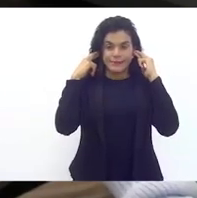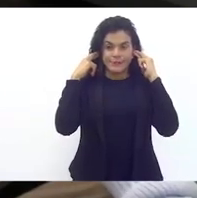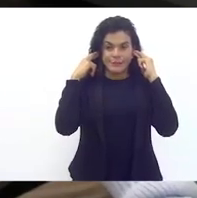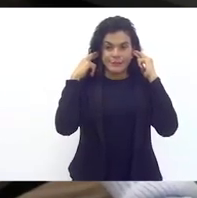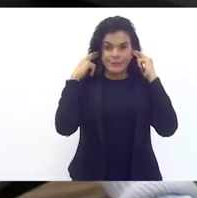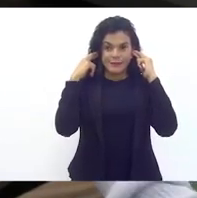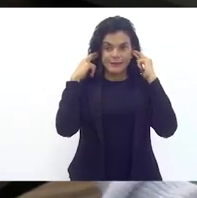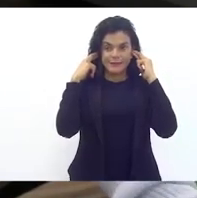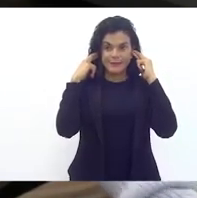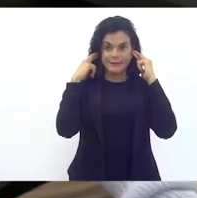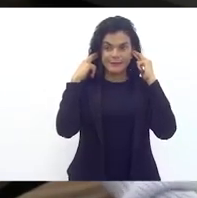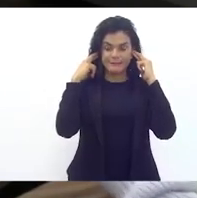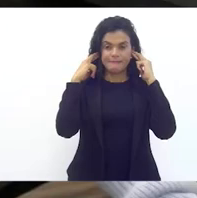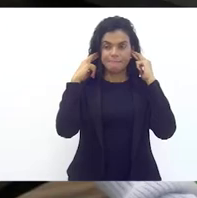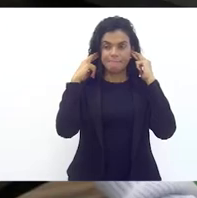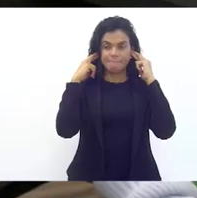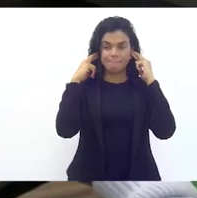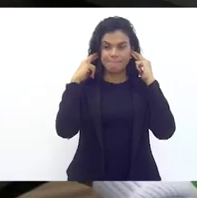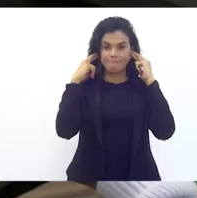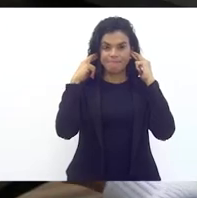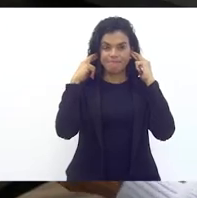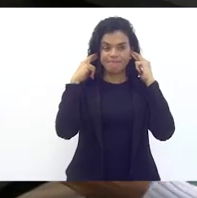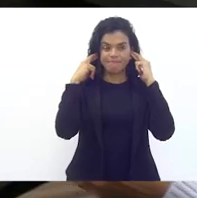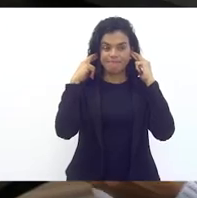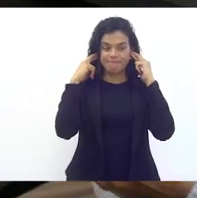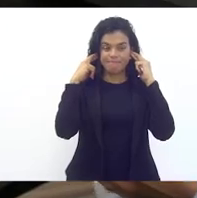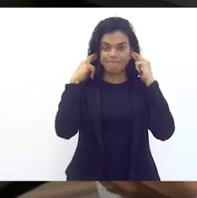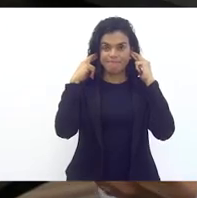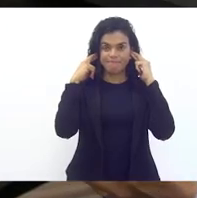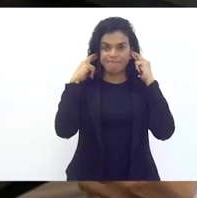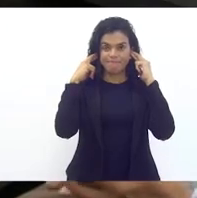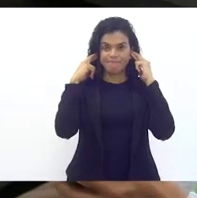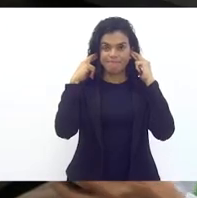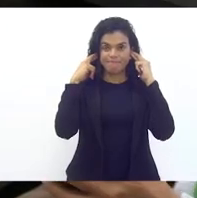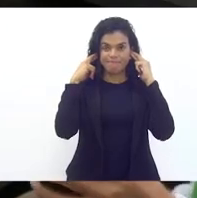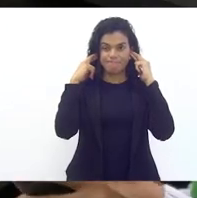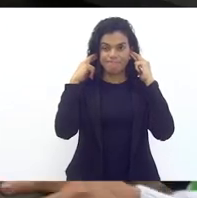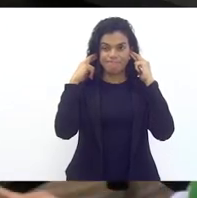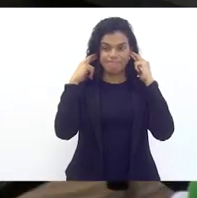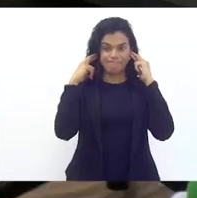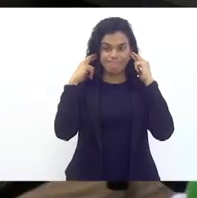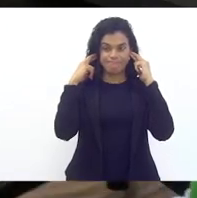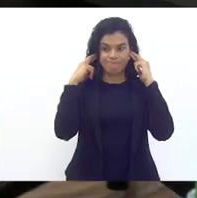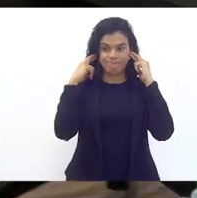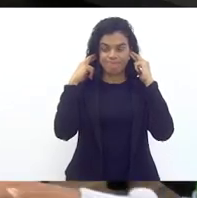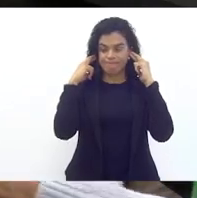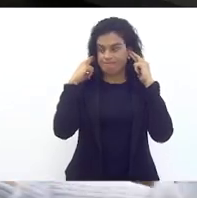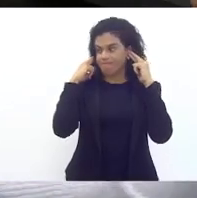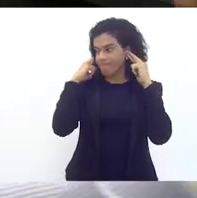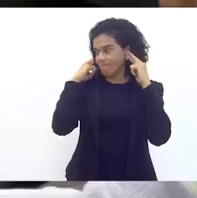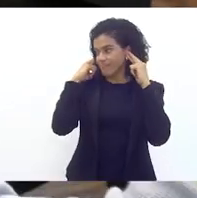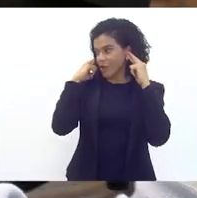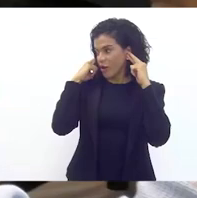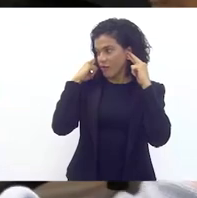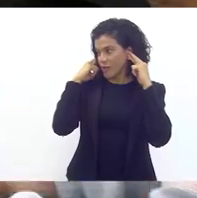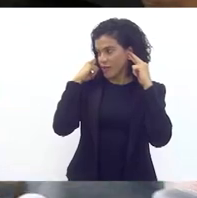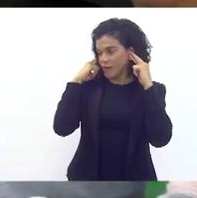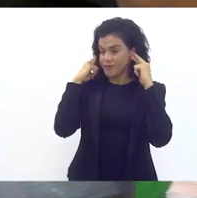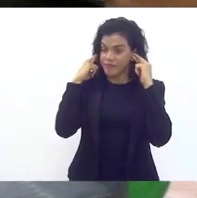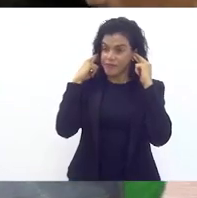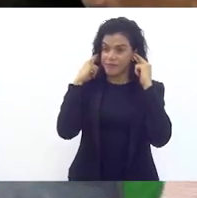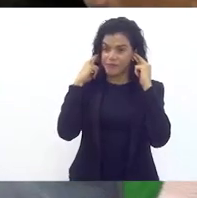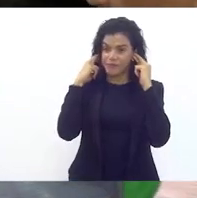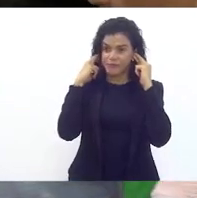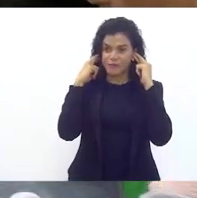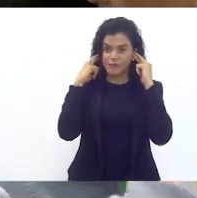dos trabalhadores, da sociedade, a gente quer que a coisa funcione, que a coisa ande. Porque, para a gente, o número, a letra,